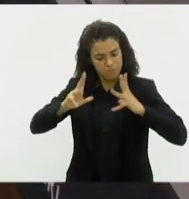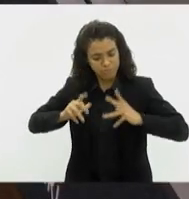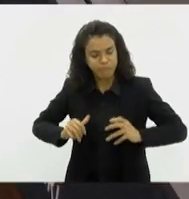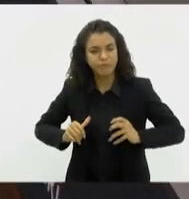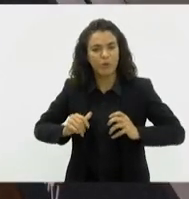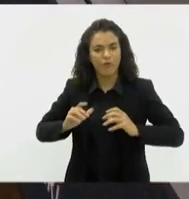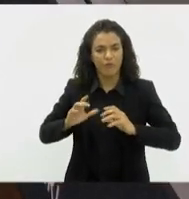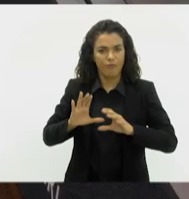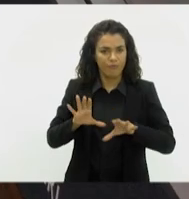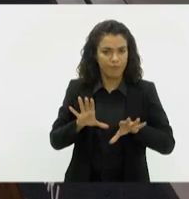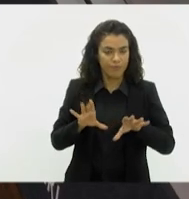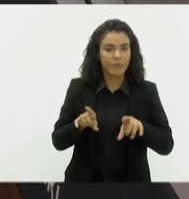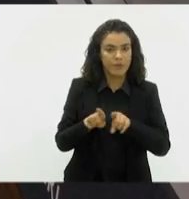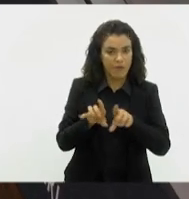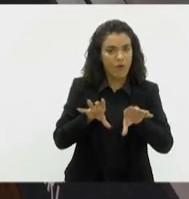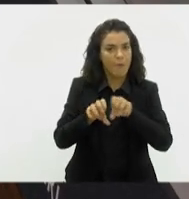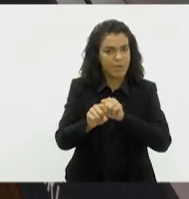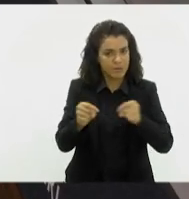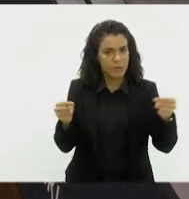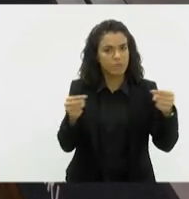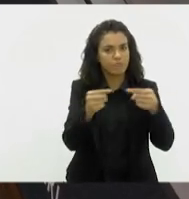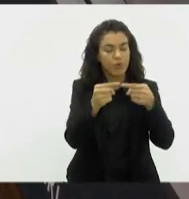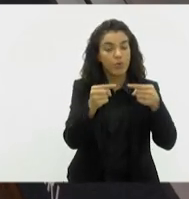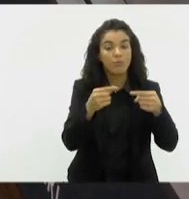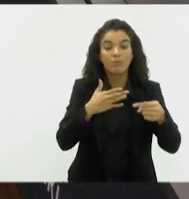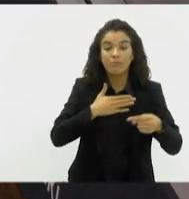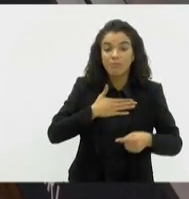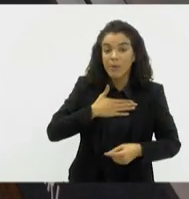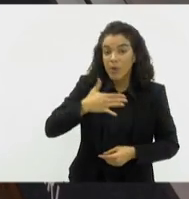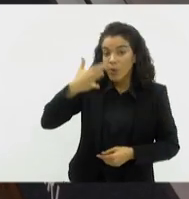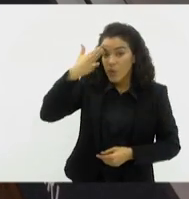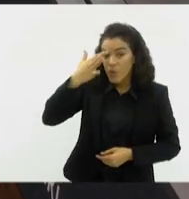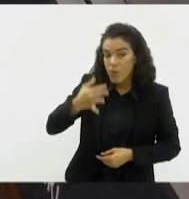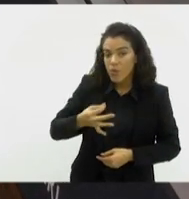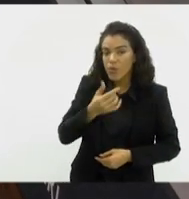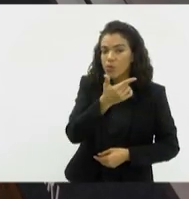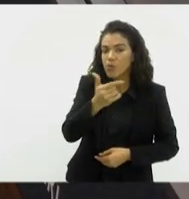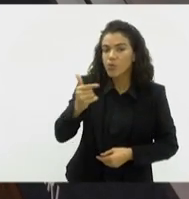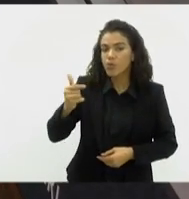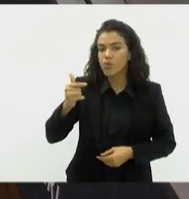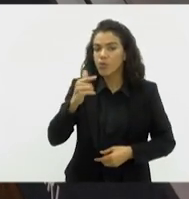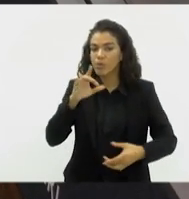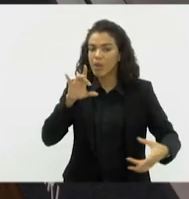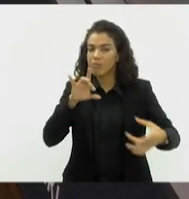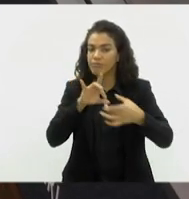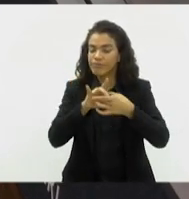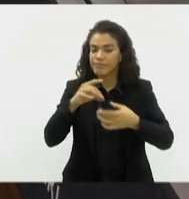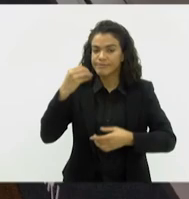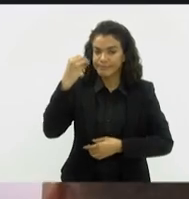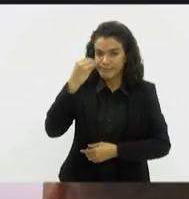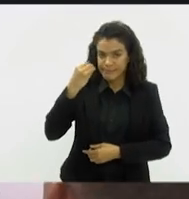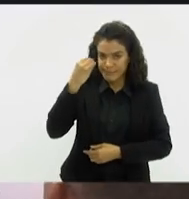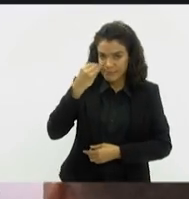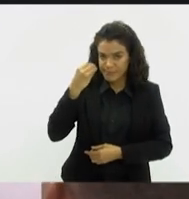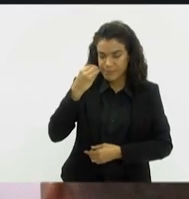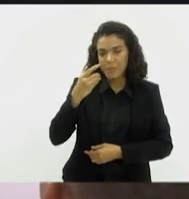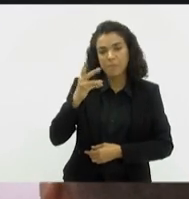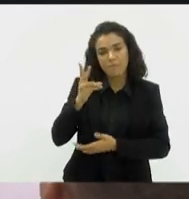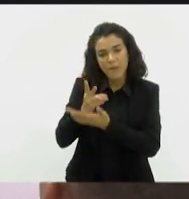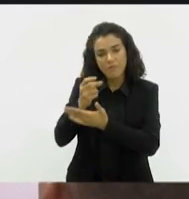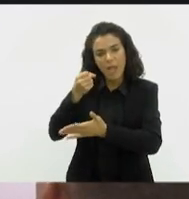tem formação apropriada e tem. Mas, no meu entendimento, ela não tem afeição ao tema. Por mais que milite em direitos